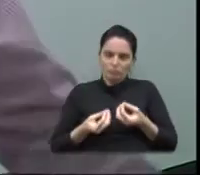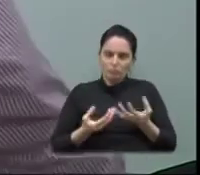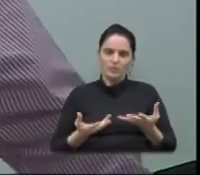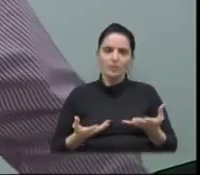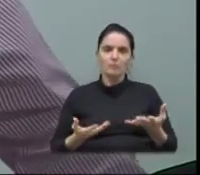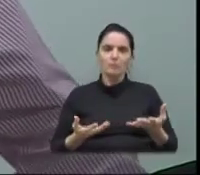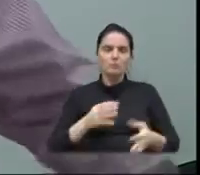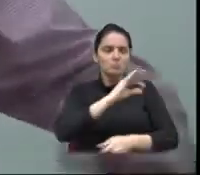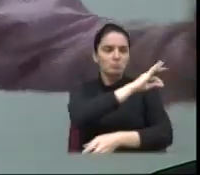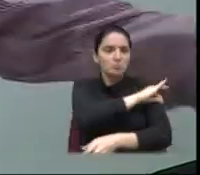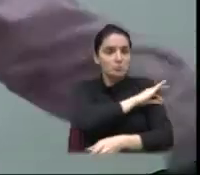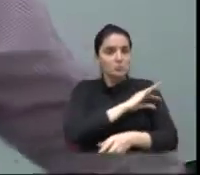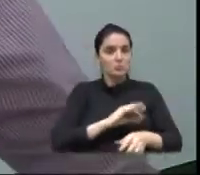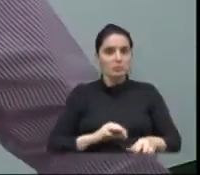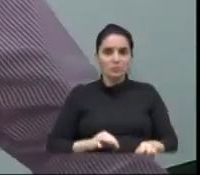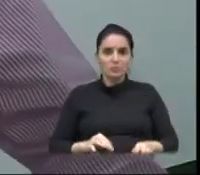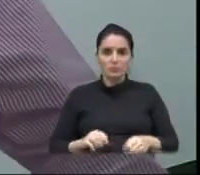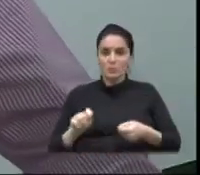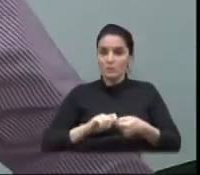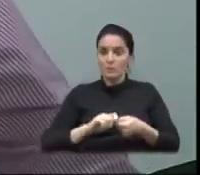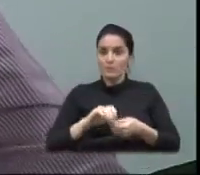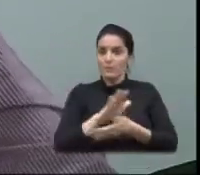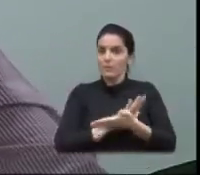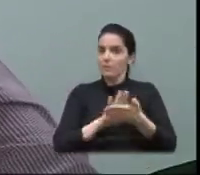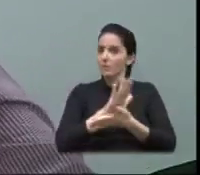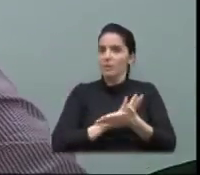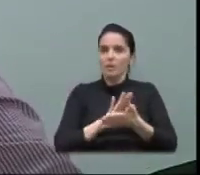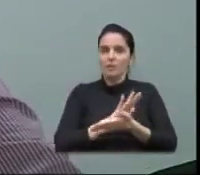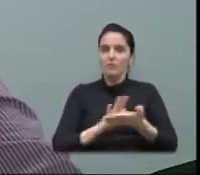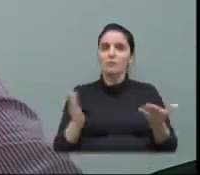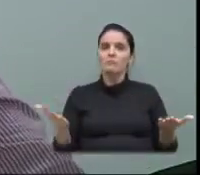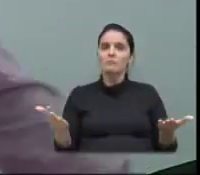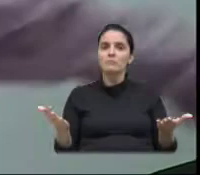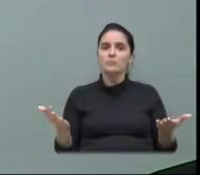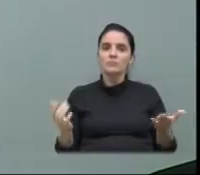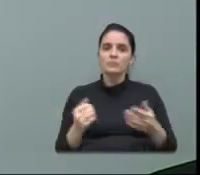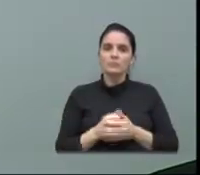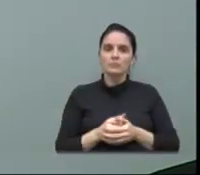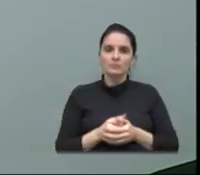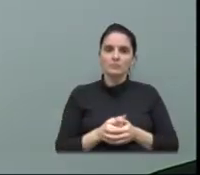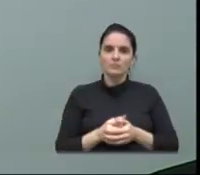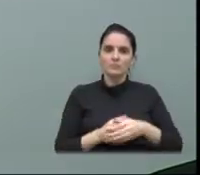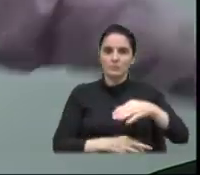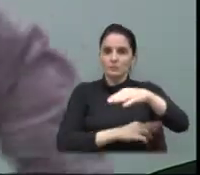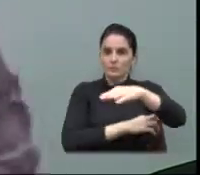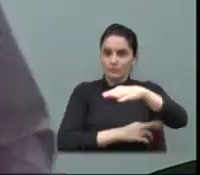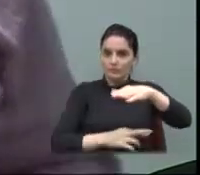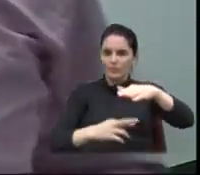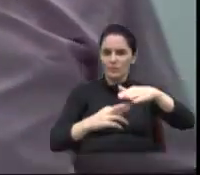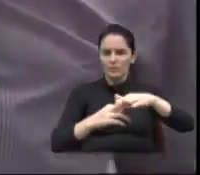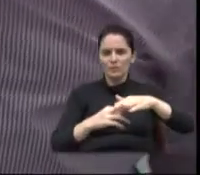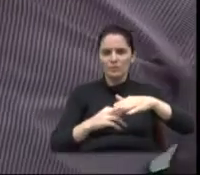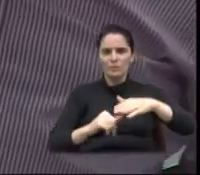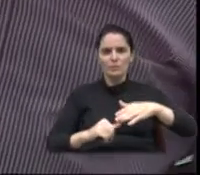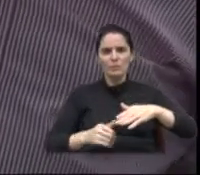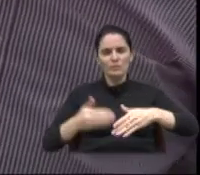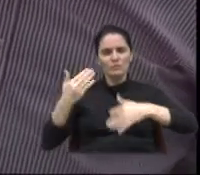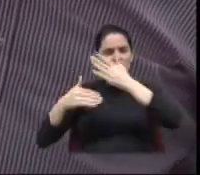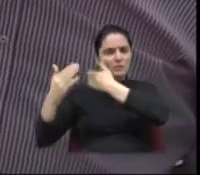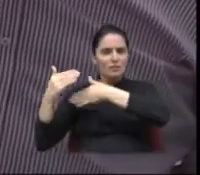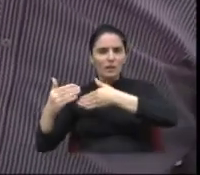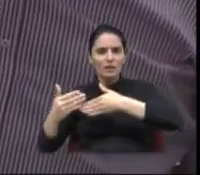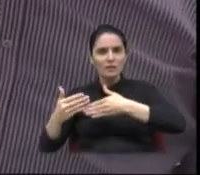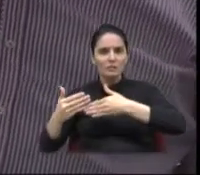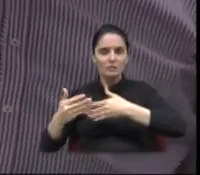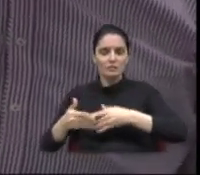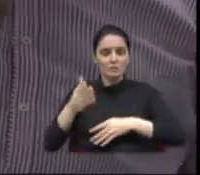prefeitos não fizeram nenhum viaduto desse porte, a não ser o Memal que fez o viaduto Laércio Corte, depois dele ninguém mais fez um